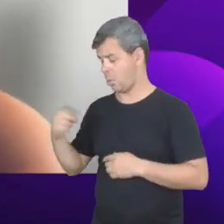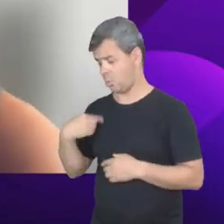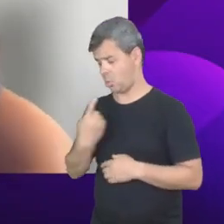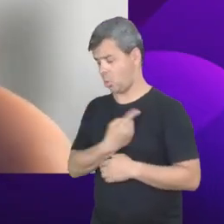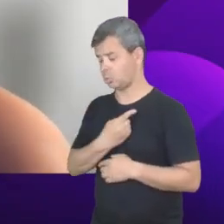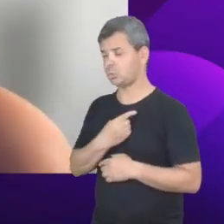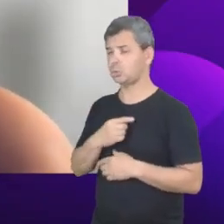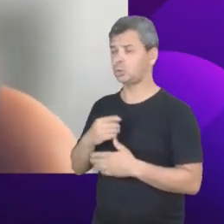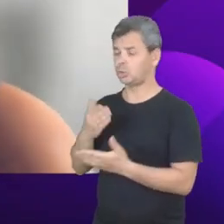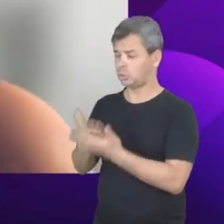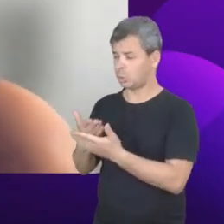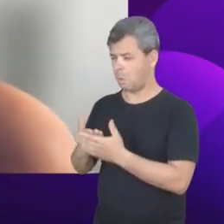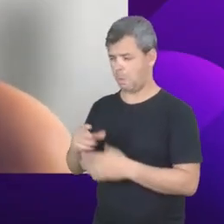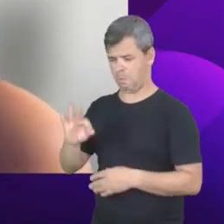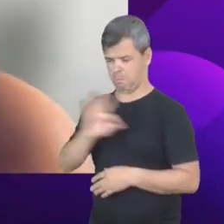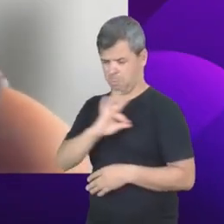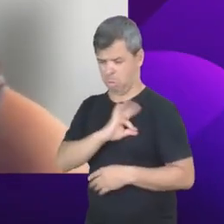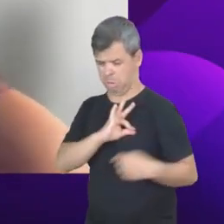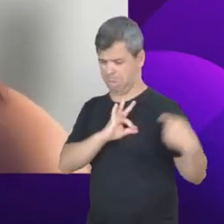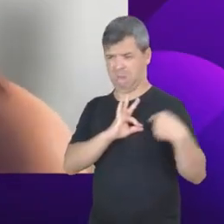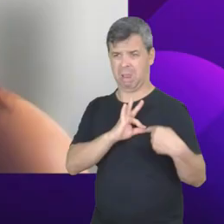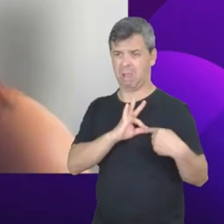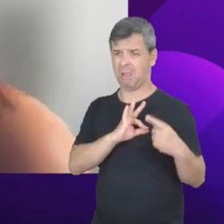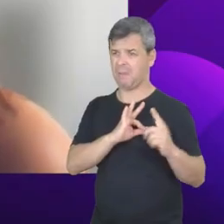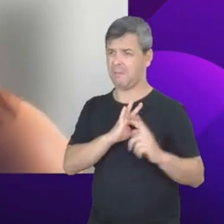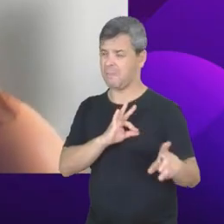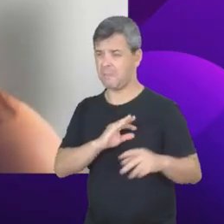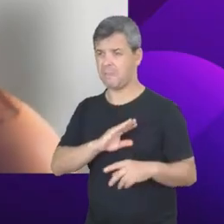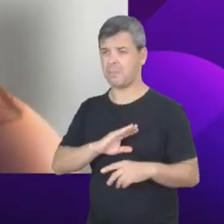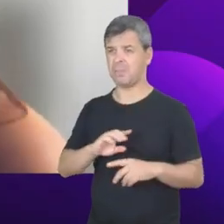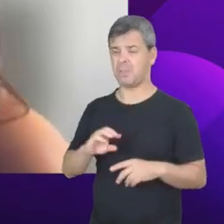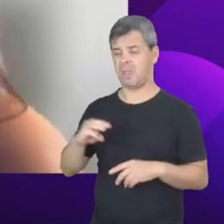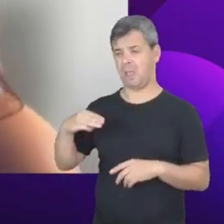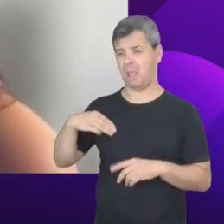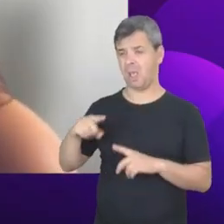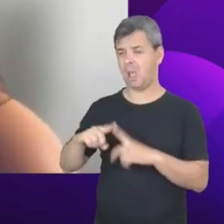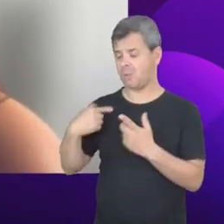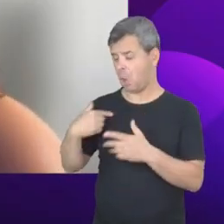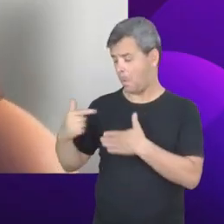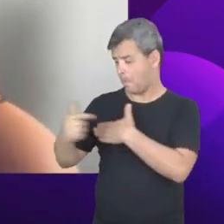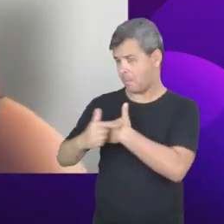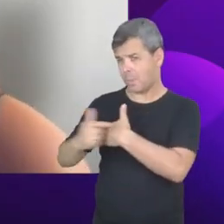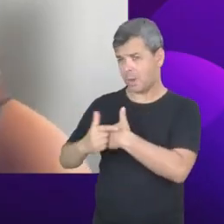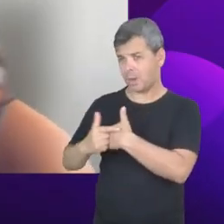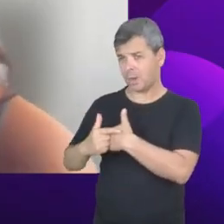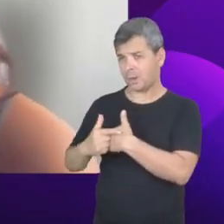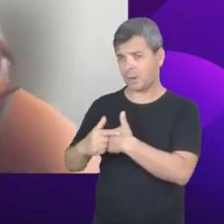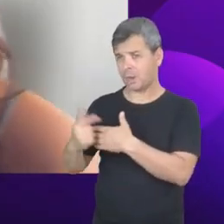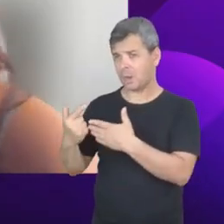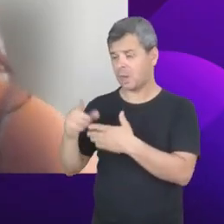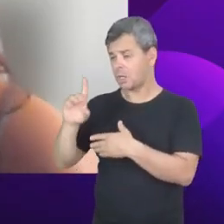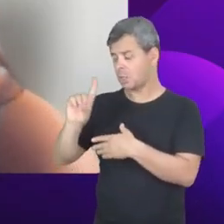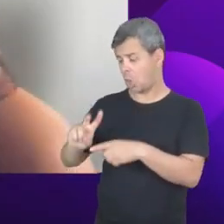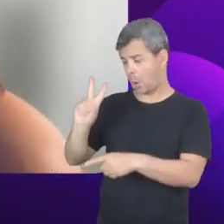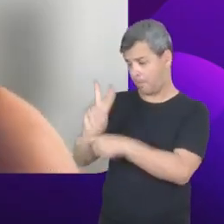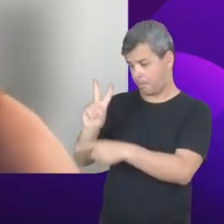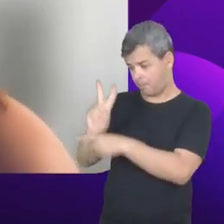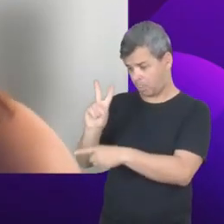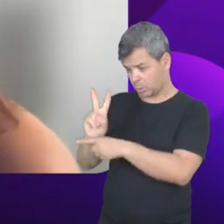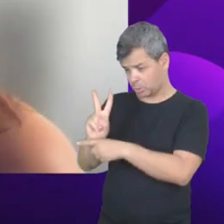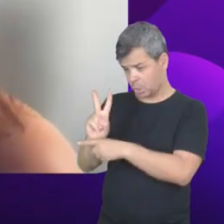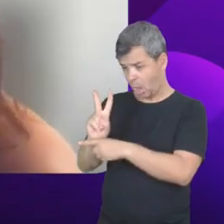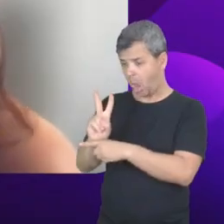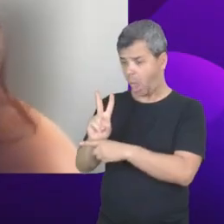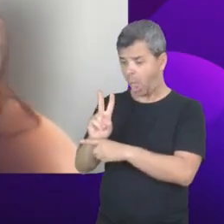Quem é polícia, não polícia, né? Os militares, eles têm a função deles de proteger a população,